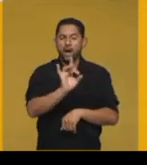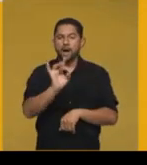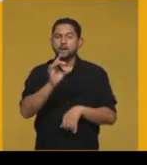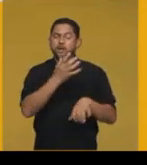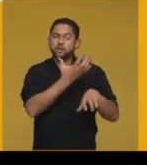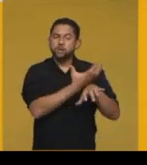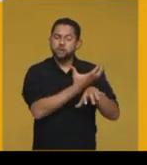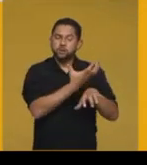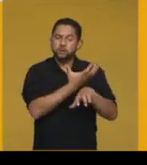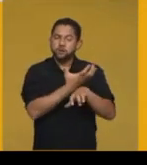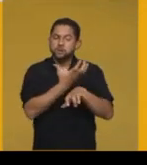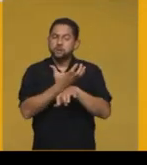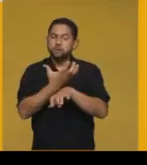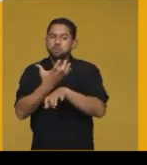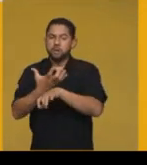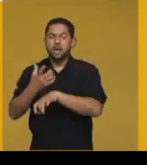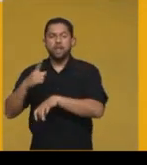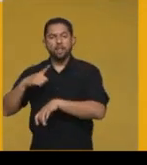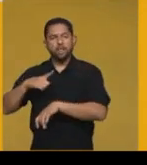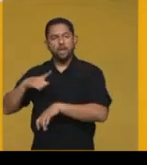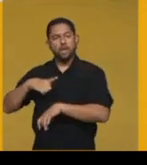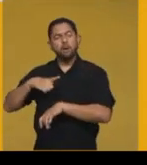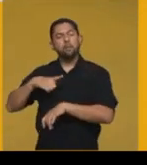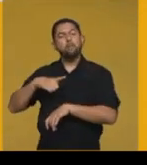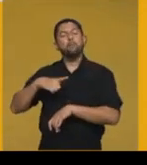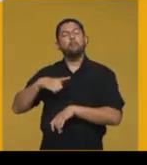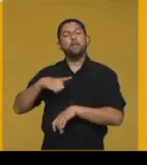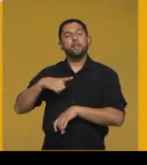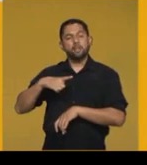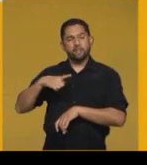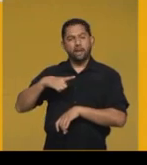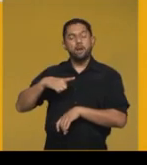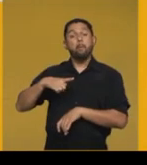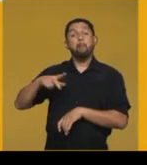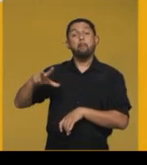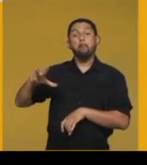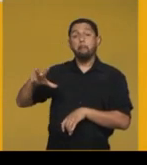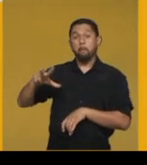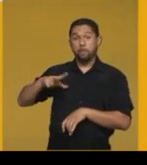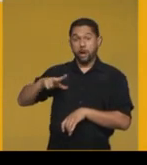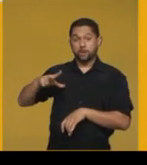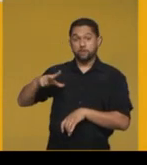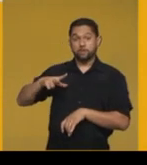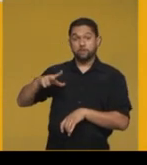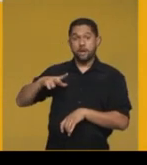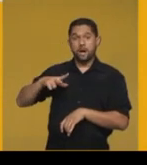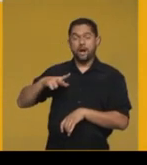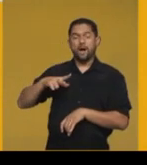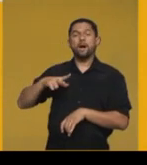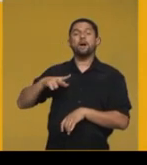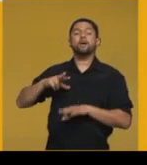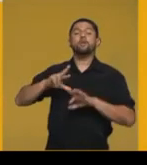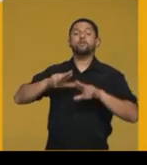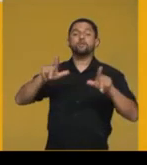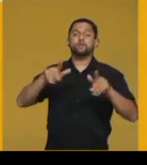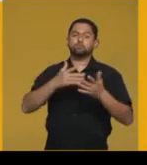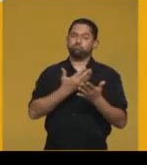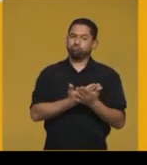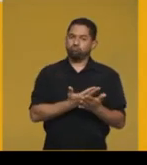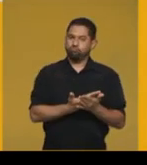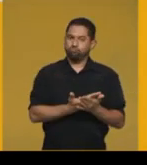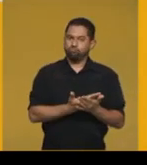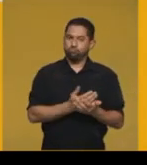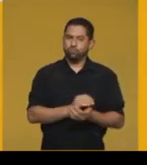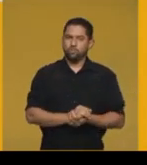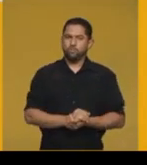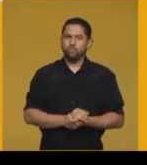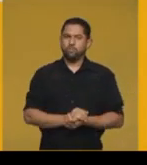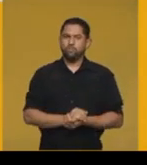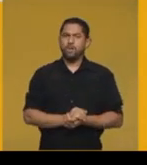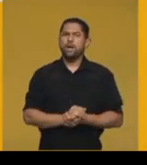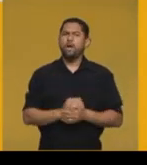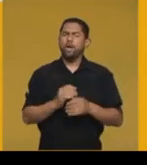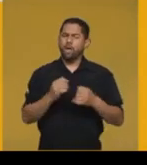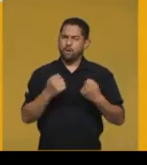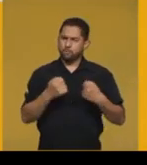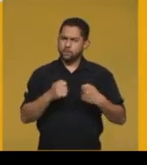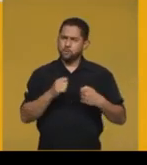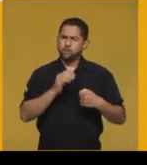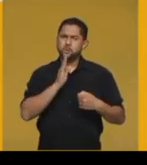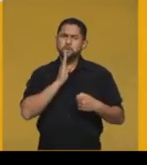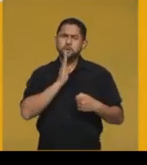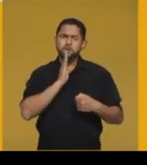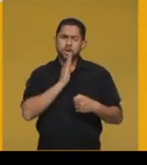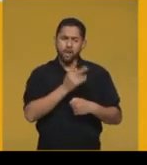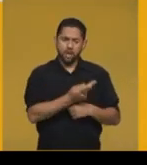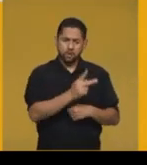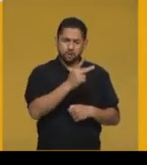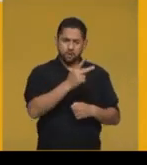possui particularidades de estudo. É impossível começar a estudar história e usar a mesma estratégia de